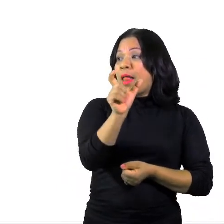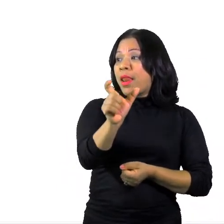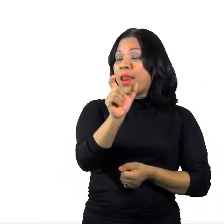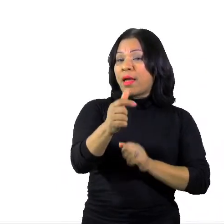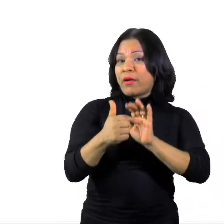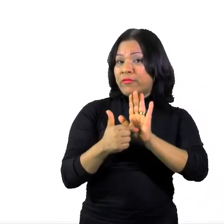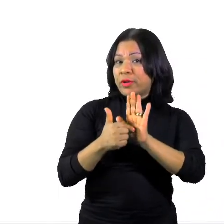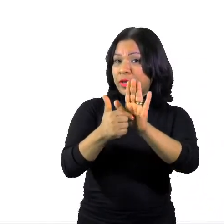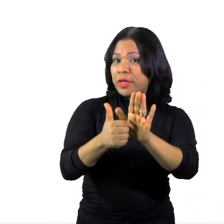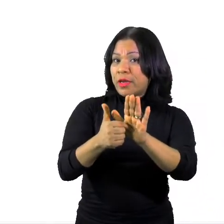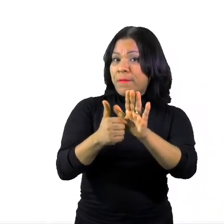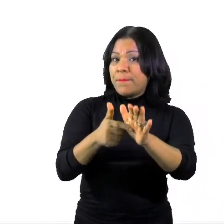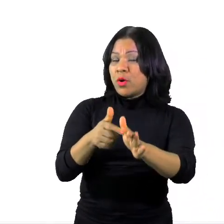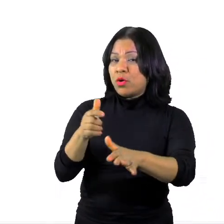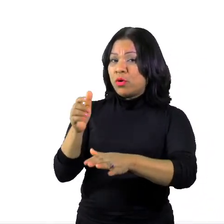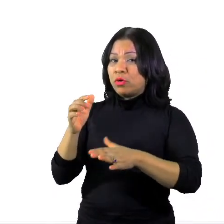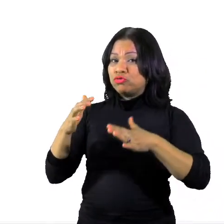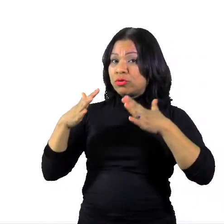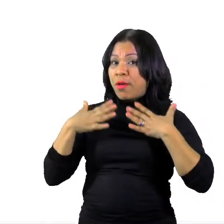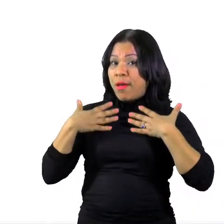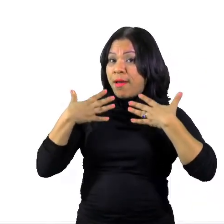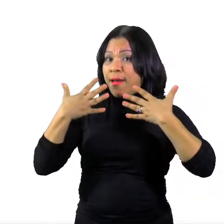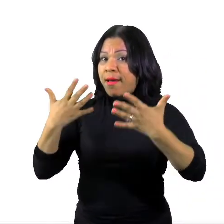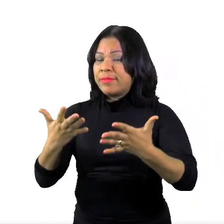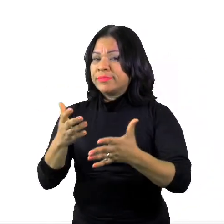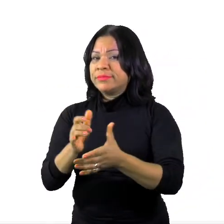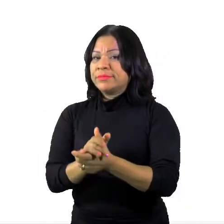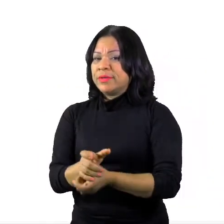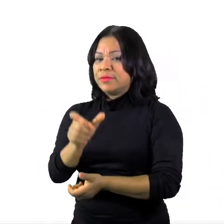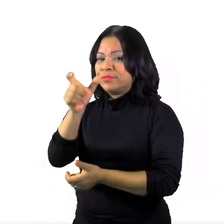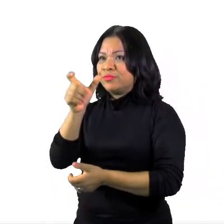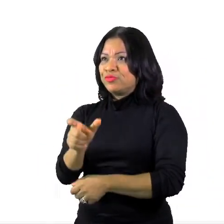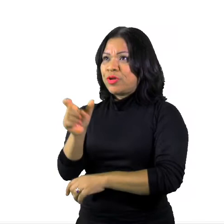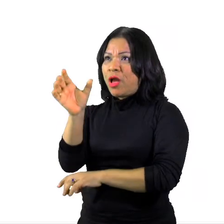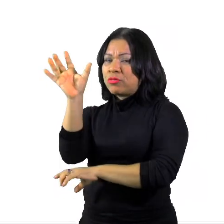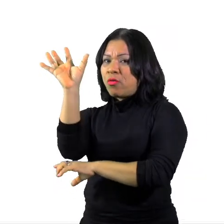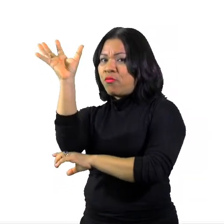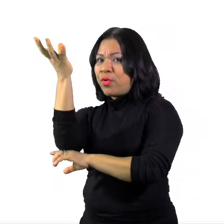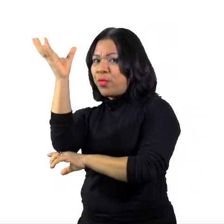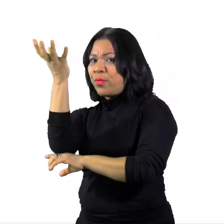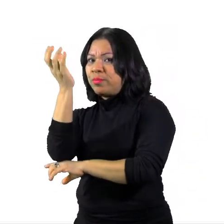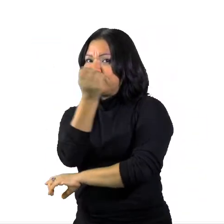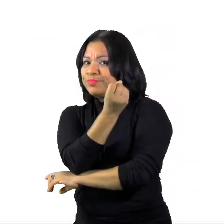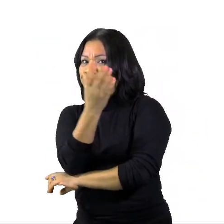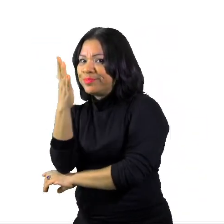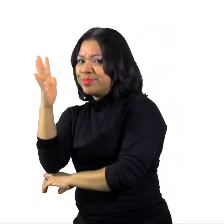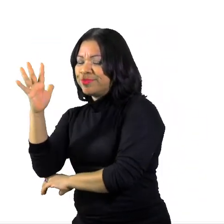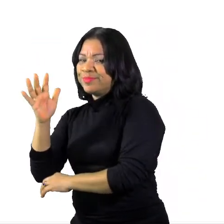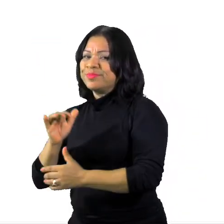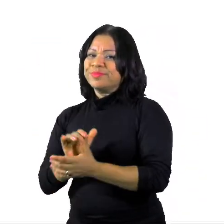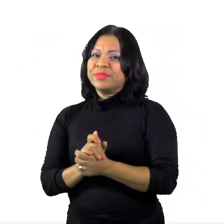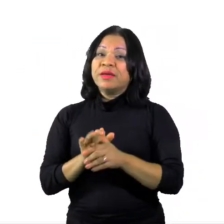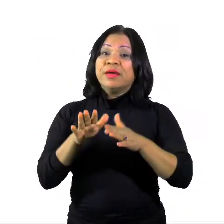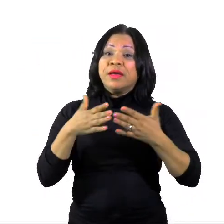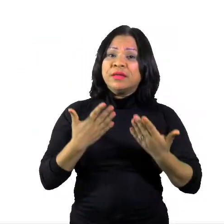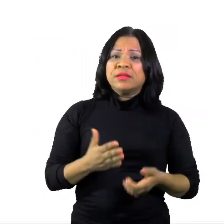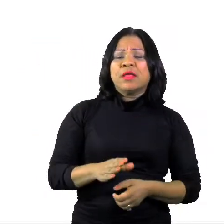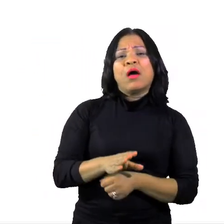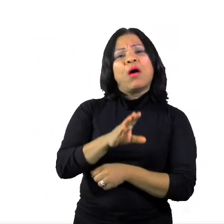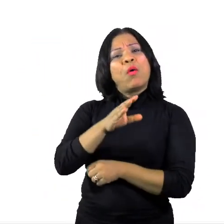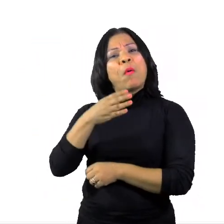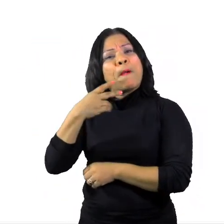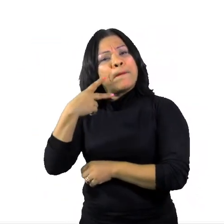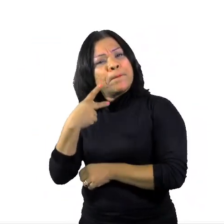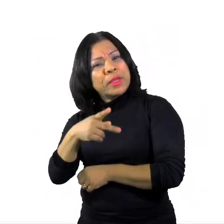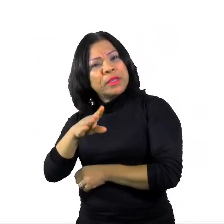estado ou fenômeno da natureza. Além da Droga da Obediência, Pedro Bandeira ainda escreveu mais 5 livros